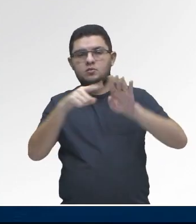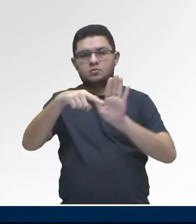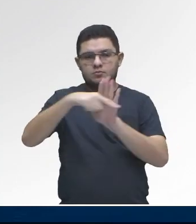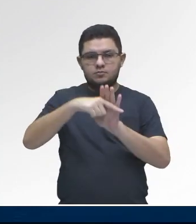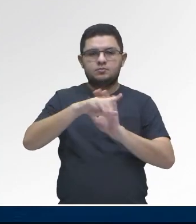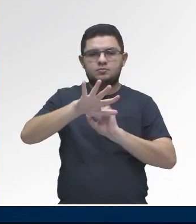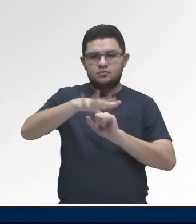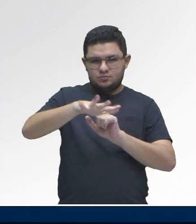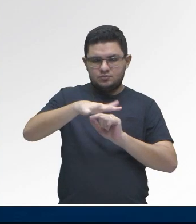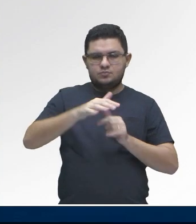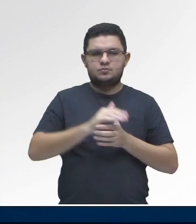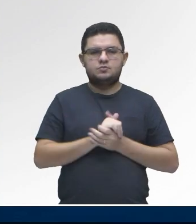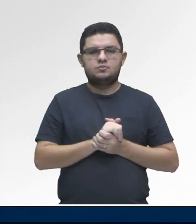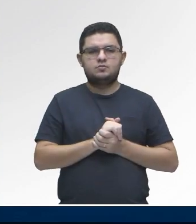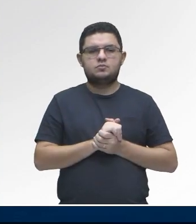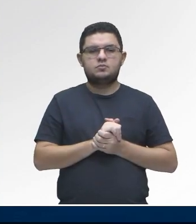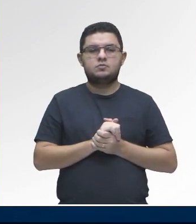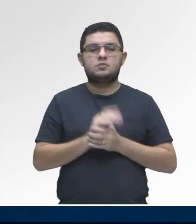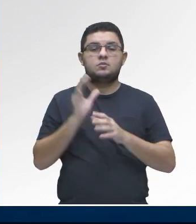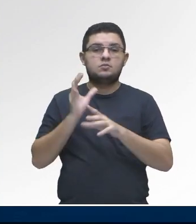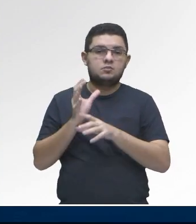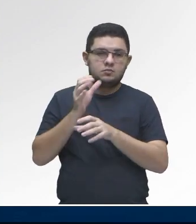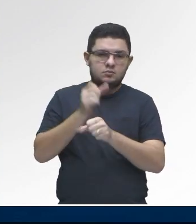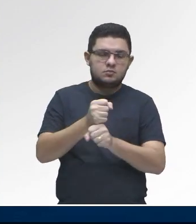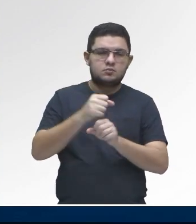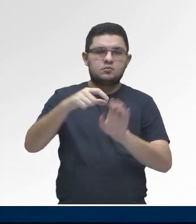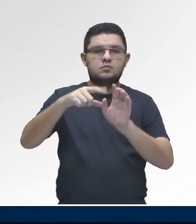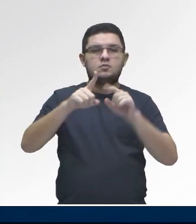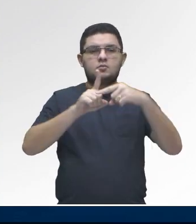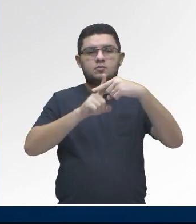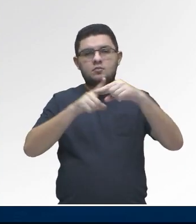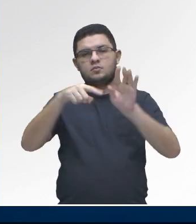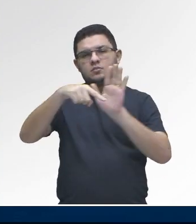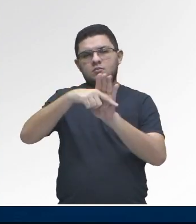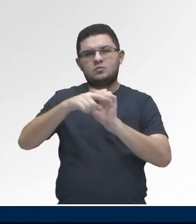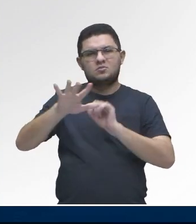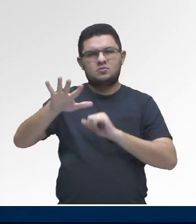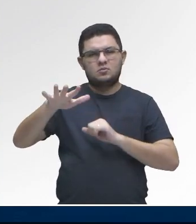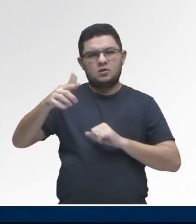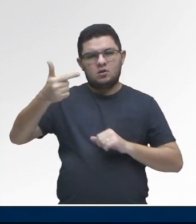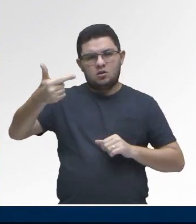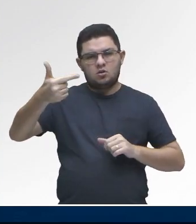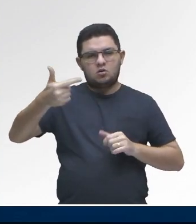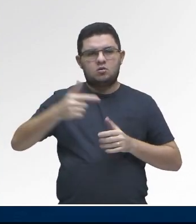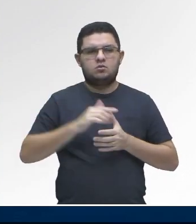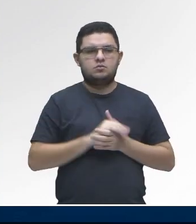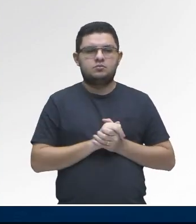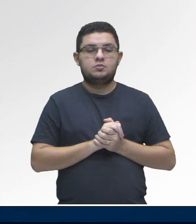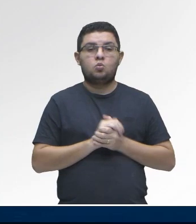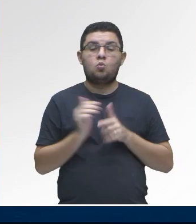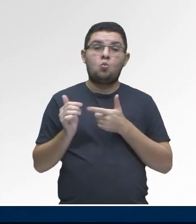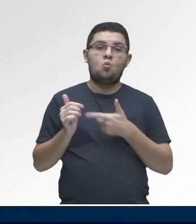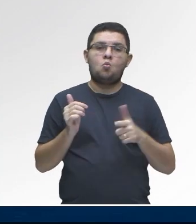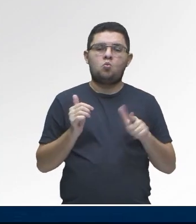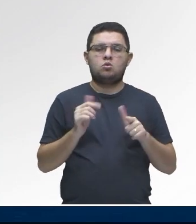Que é igual a mais ou menos 2. A outra forma que eu posso resolver